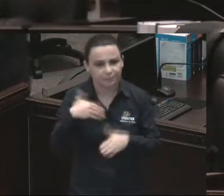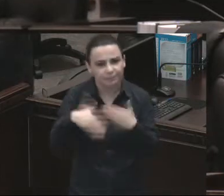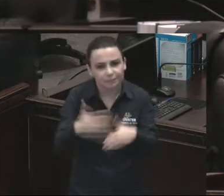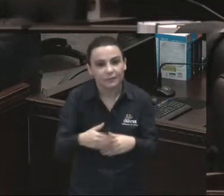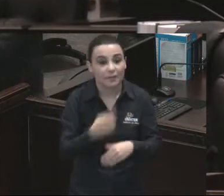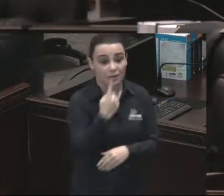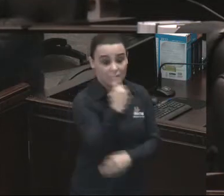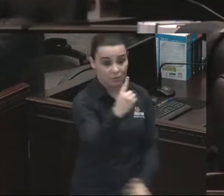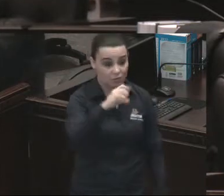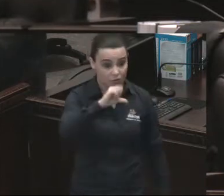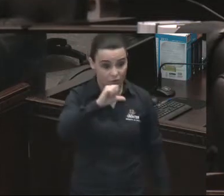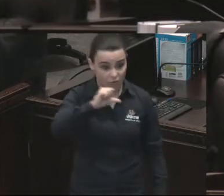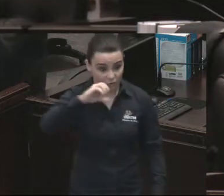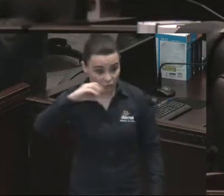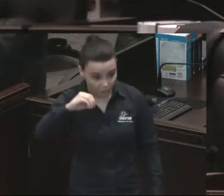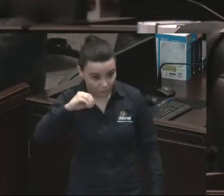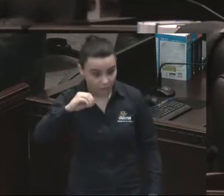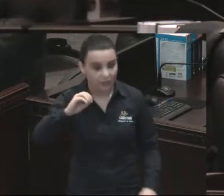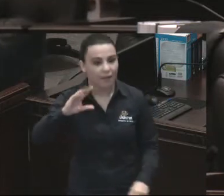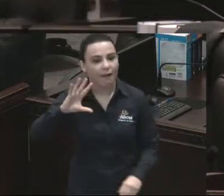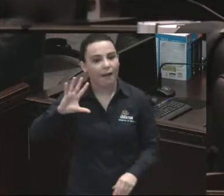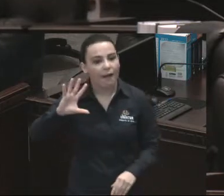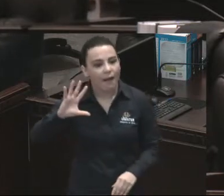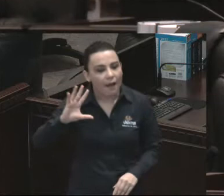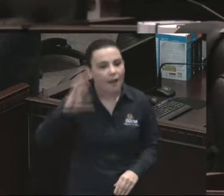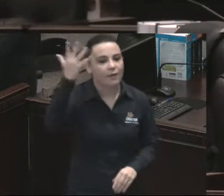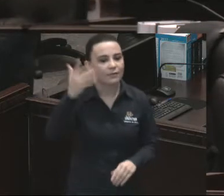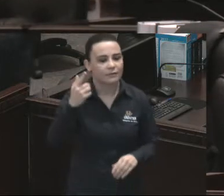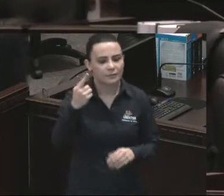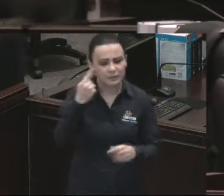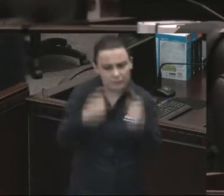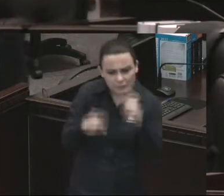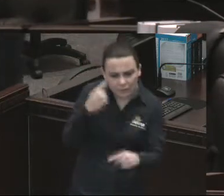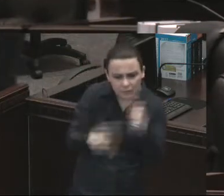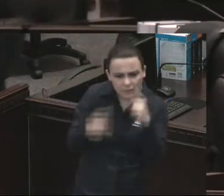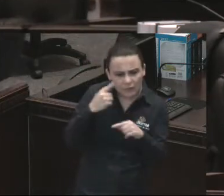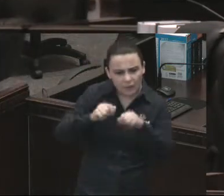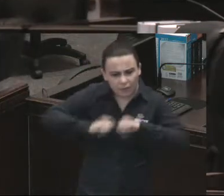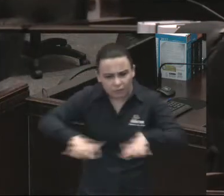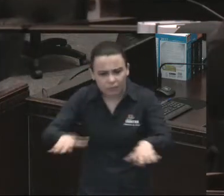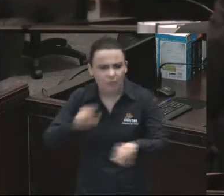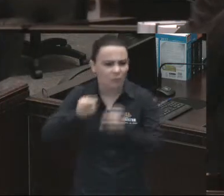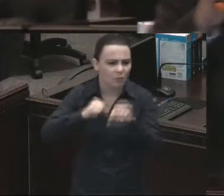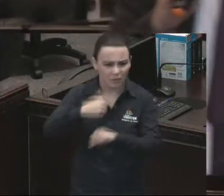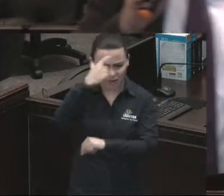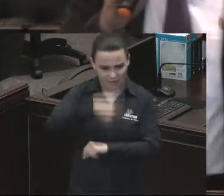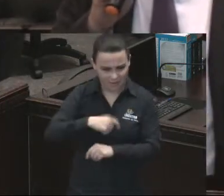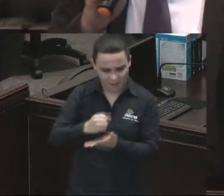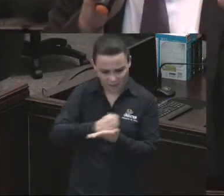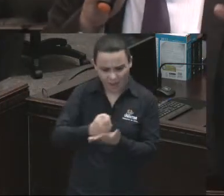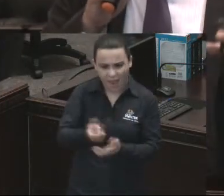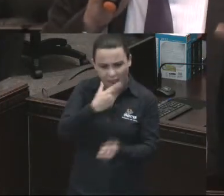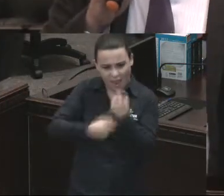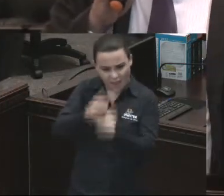de 90 que o avanço nas técnicas de detecção começou a demonstrar que os fármacos